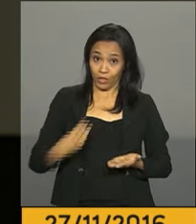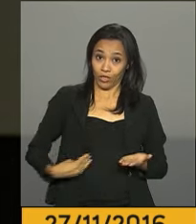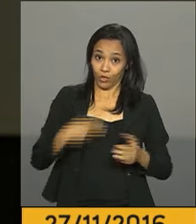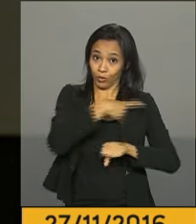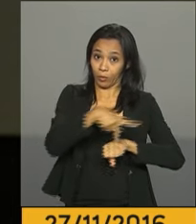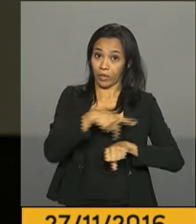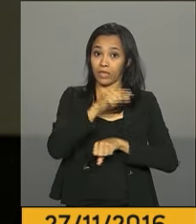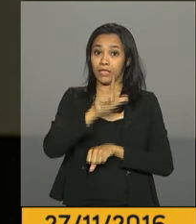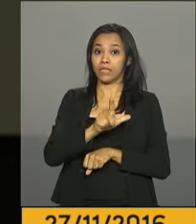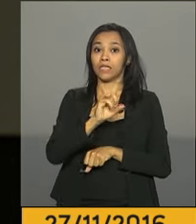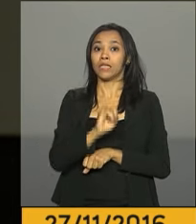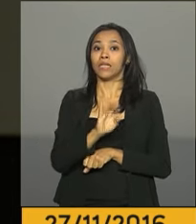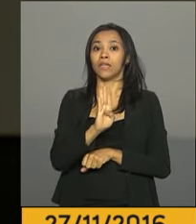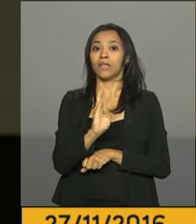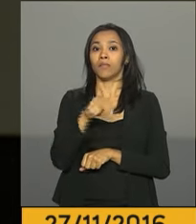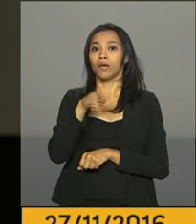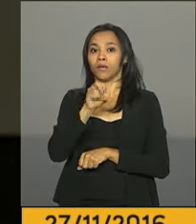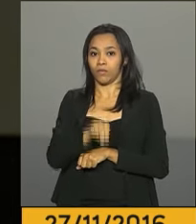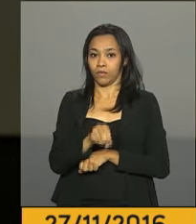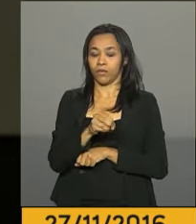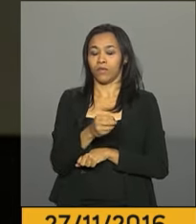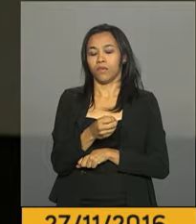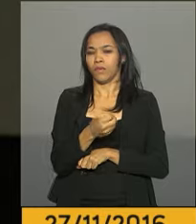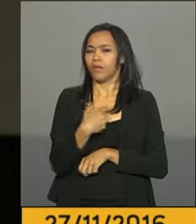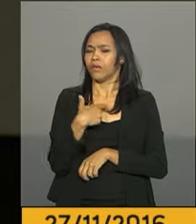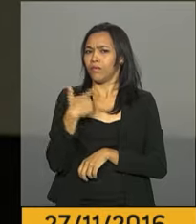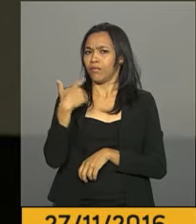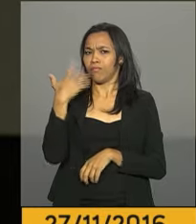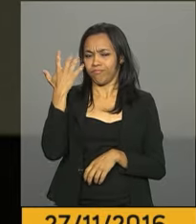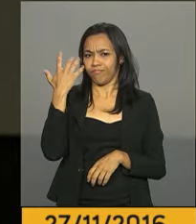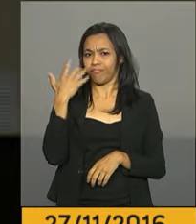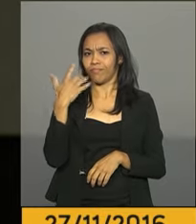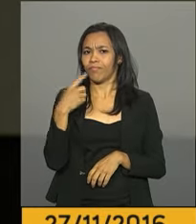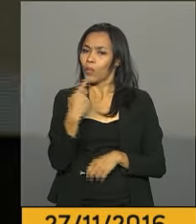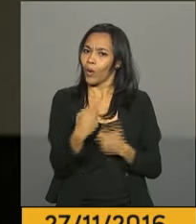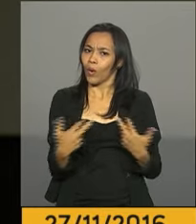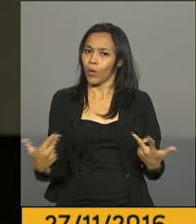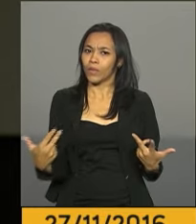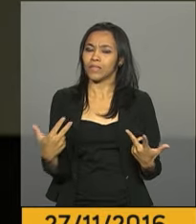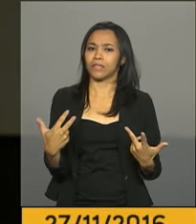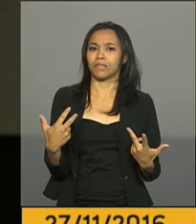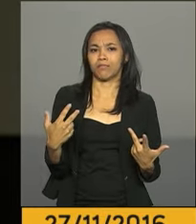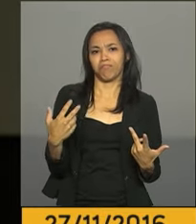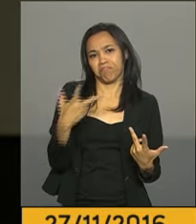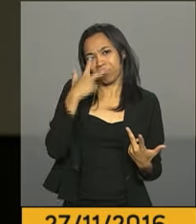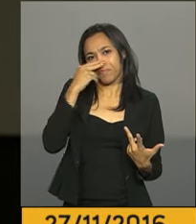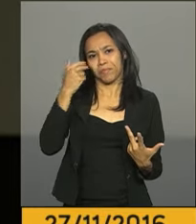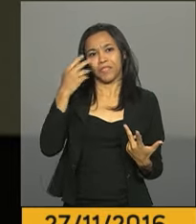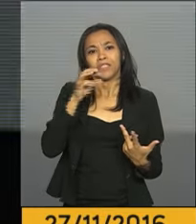dizer, interessante a coincidência, talvez seja uma coisa, digamos, cósmica ou divina, né?